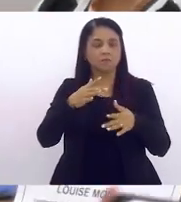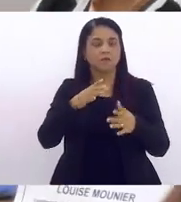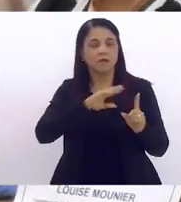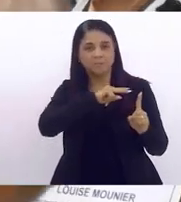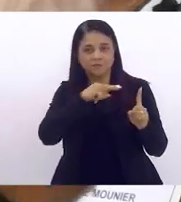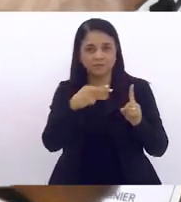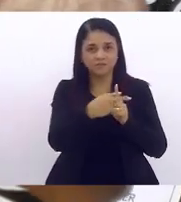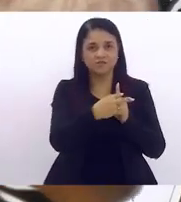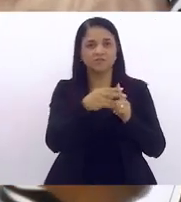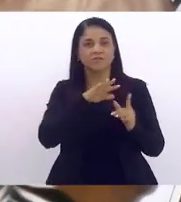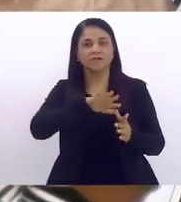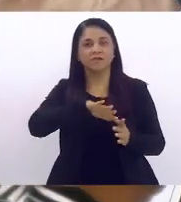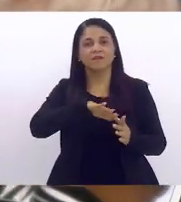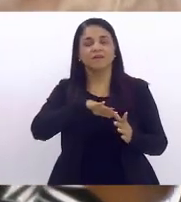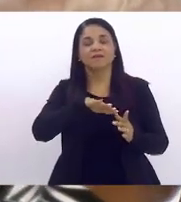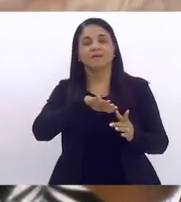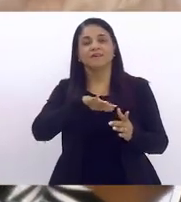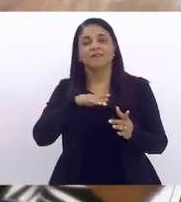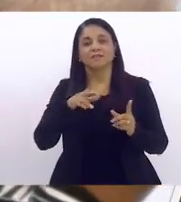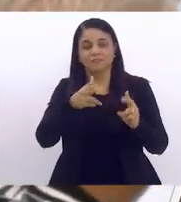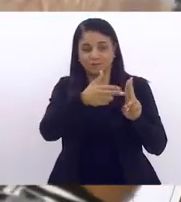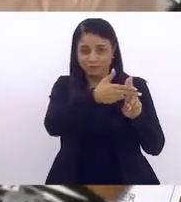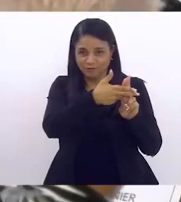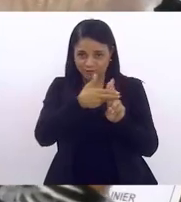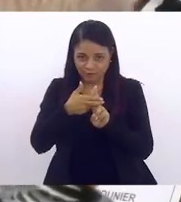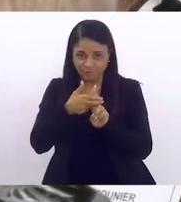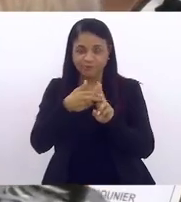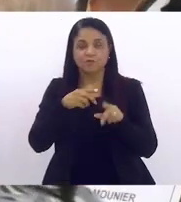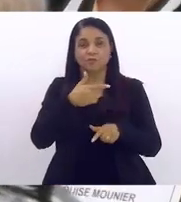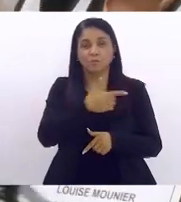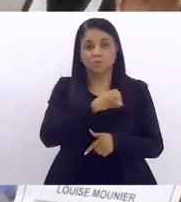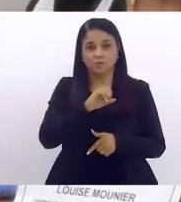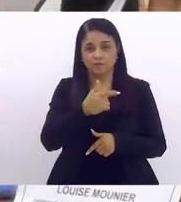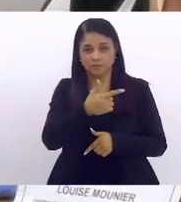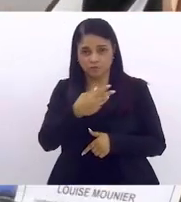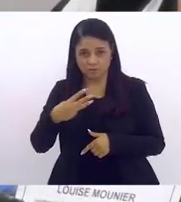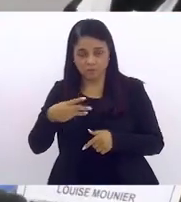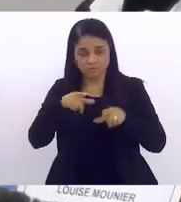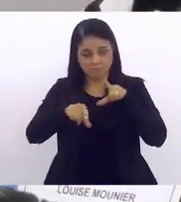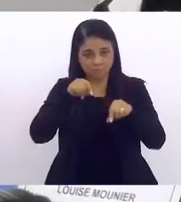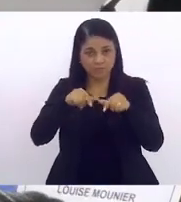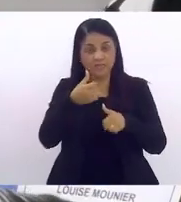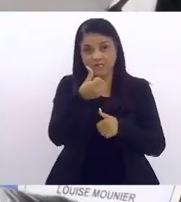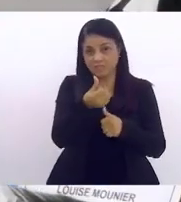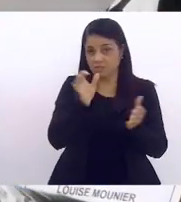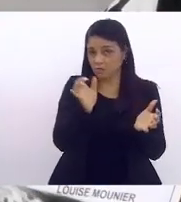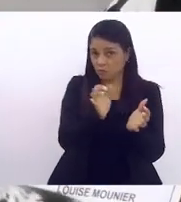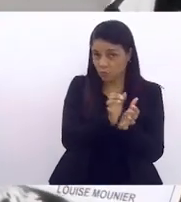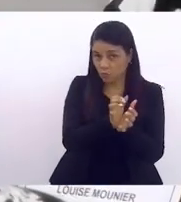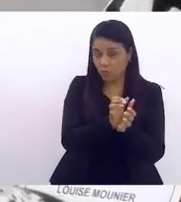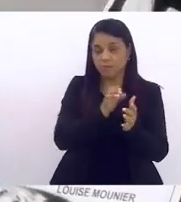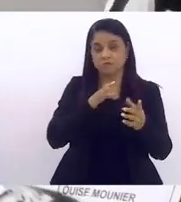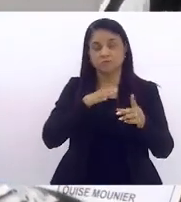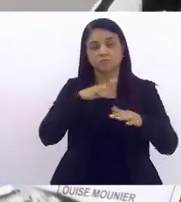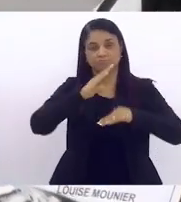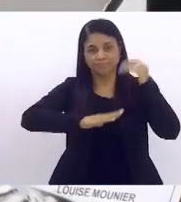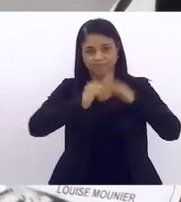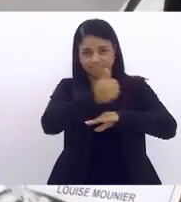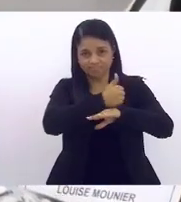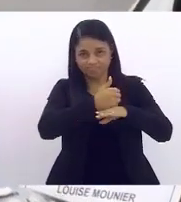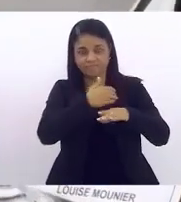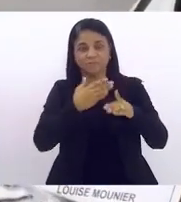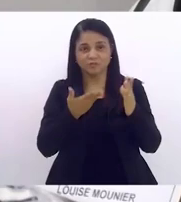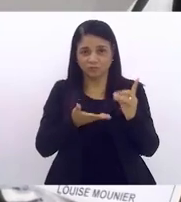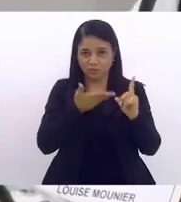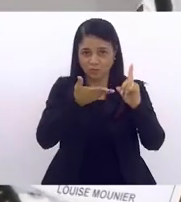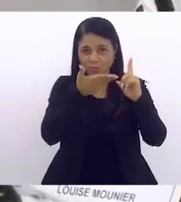SUS. No ano de 2023, foi iniciado o processo seletivo para a sexta turma de qualificação profissional de doulas, completando o